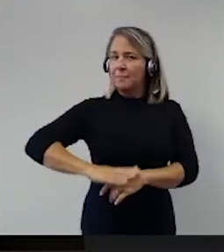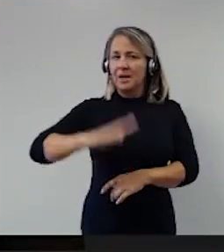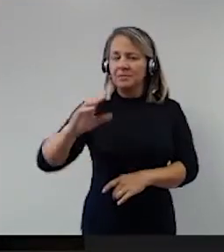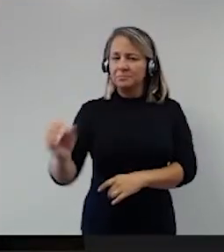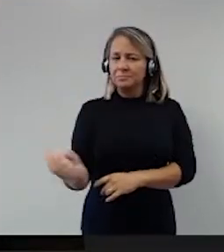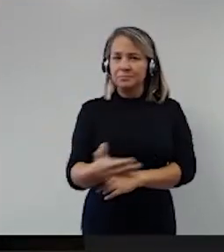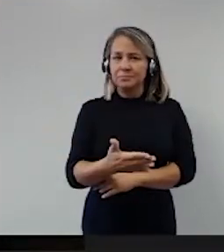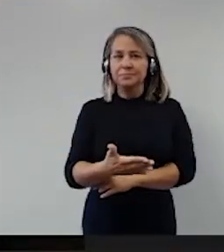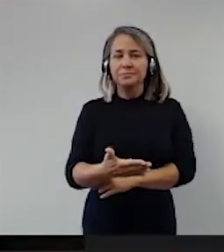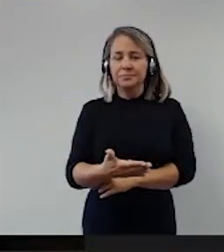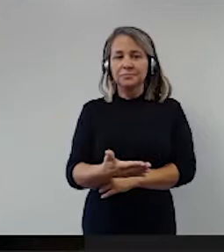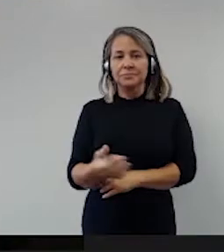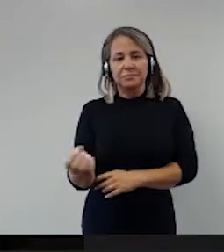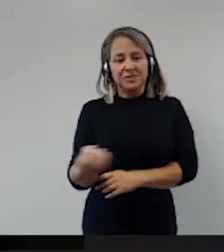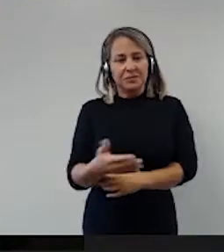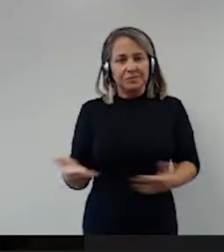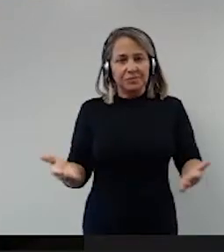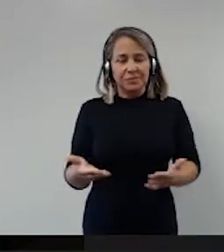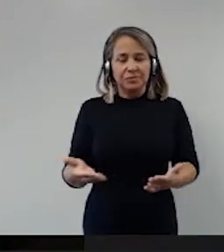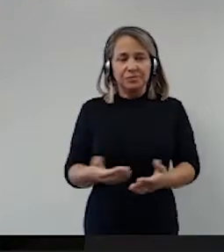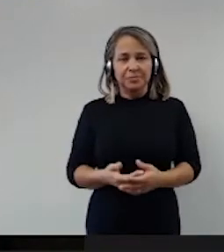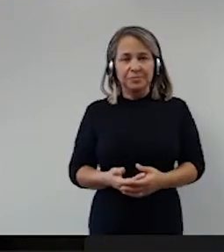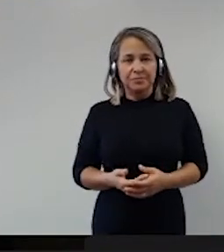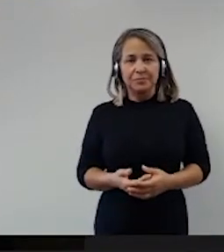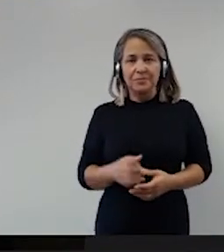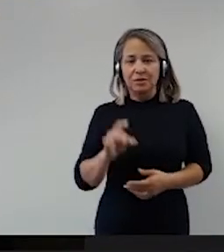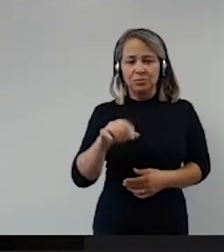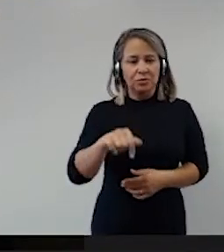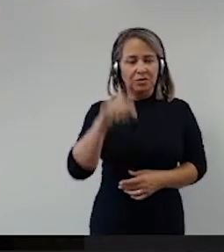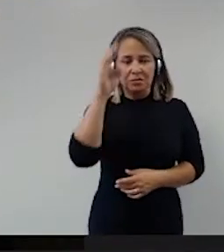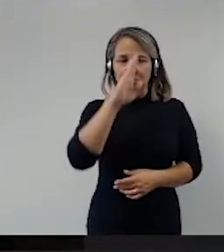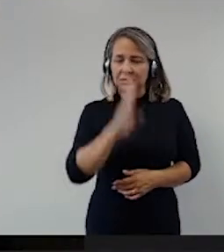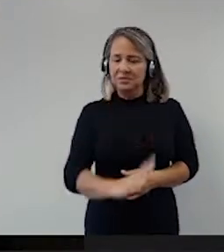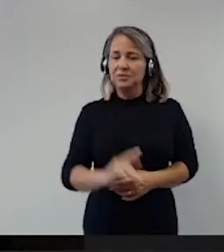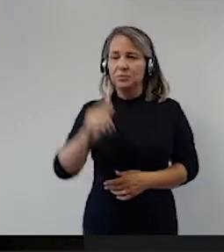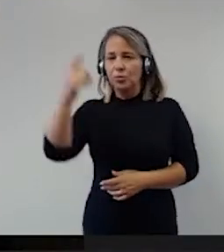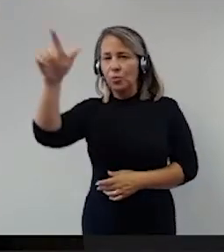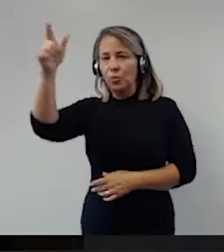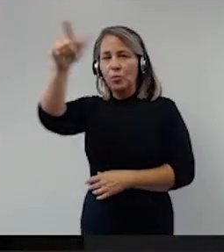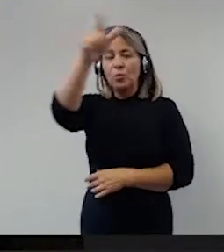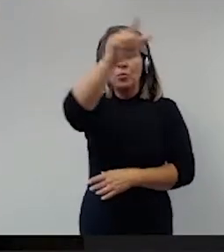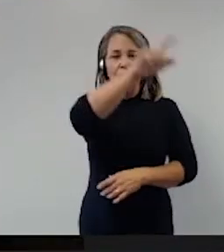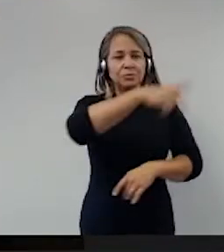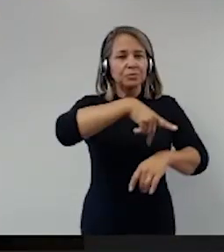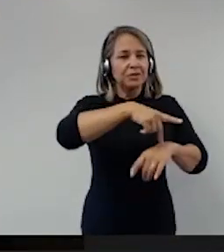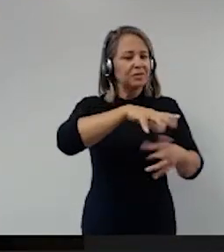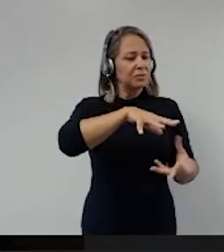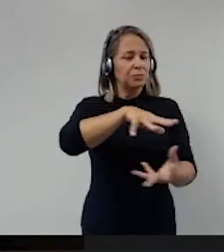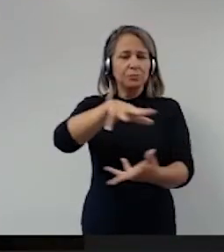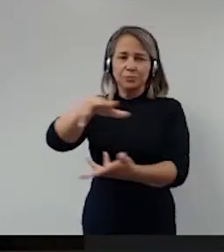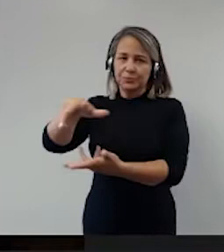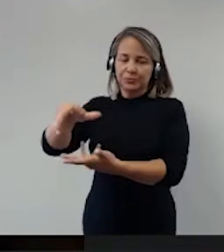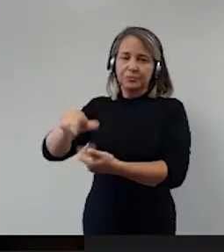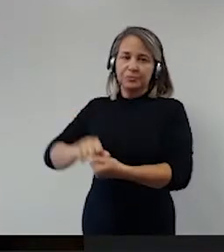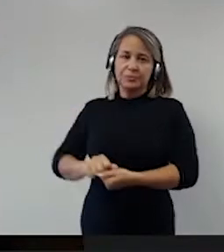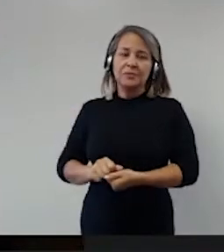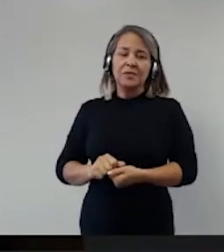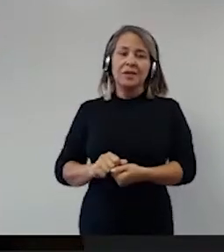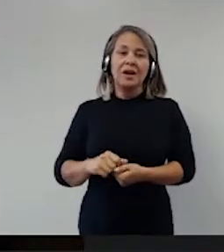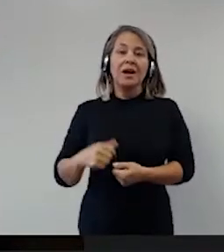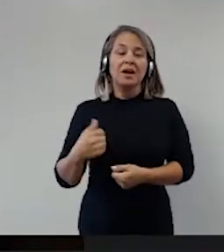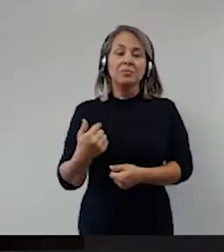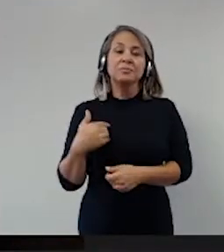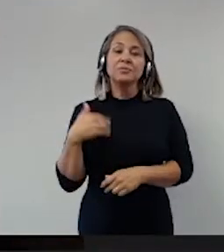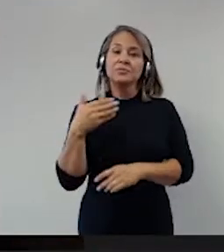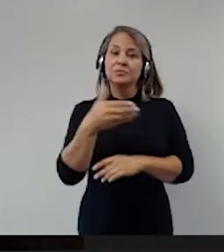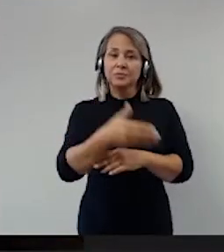atuais da atualidade, não só aqui no Brasil, mas também em todo o mundo, quando fomos,